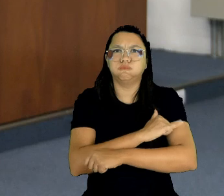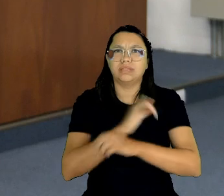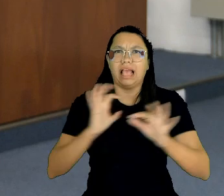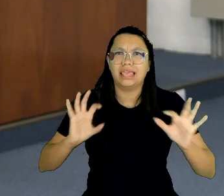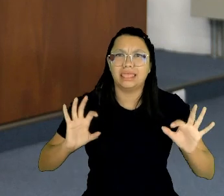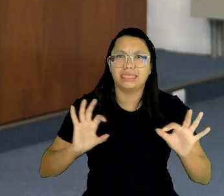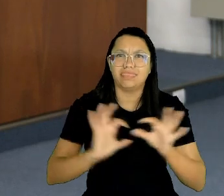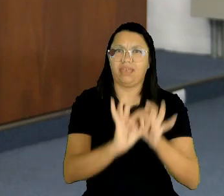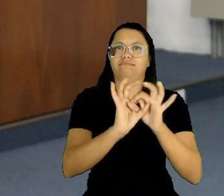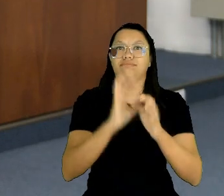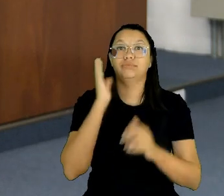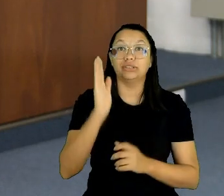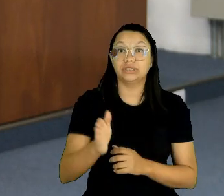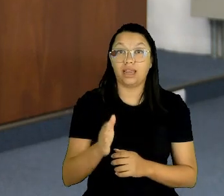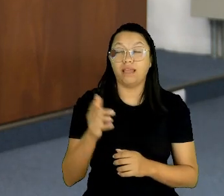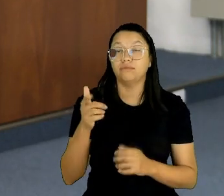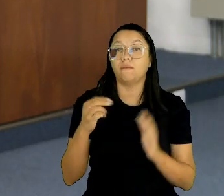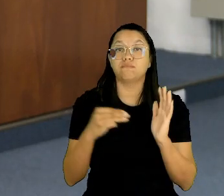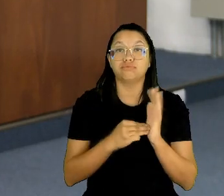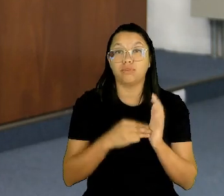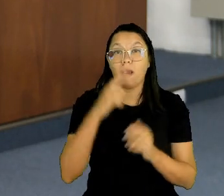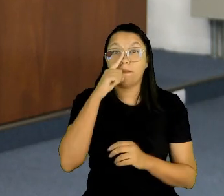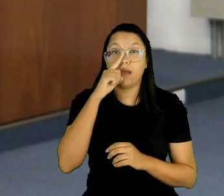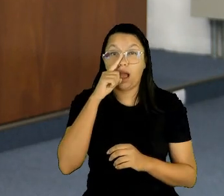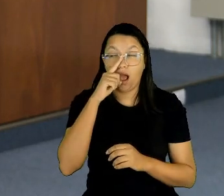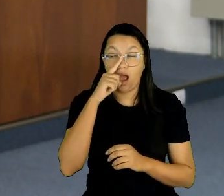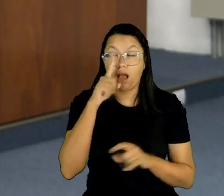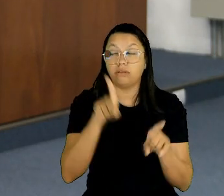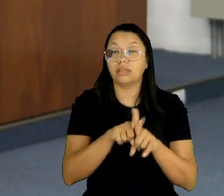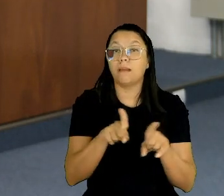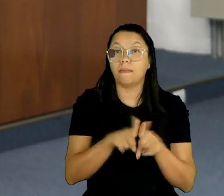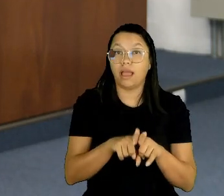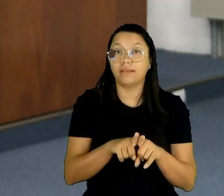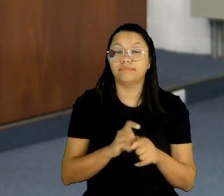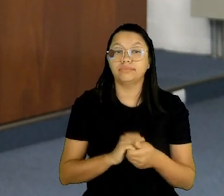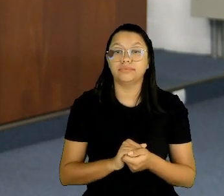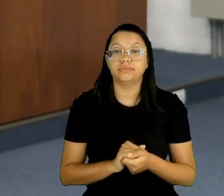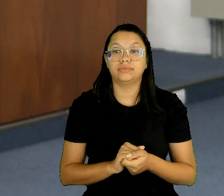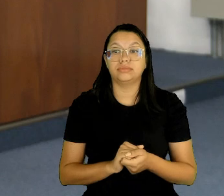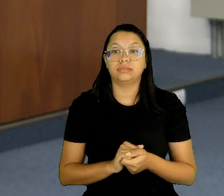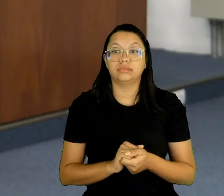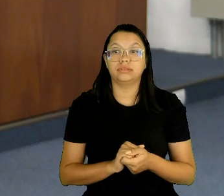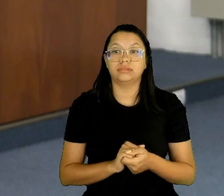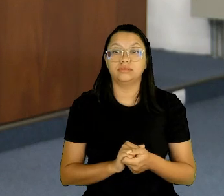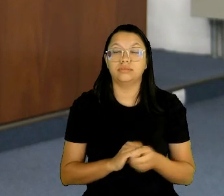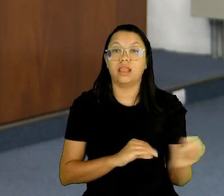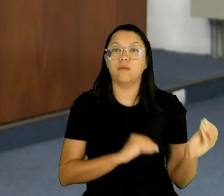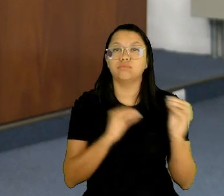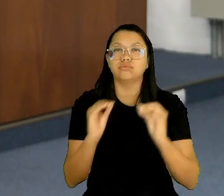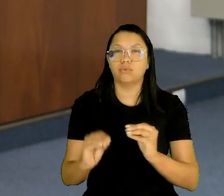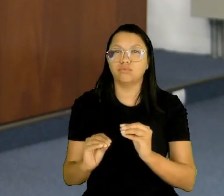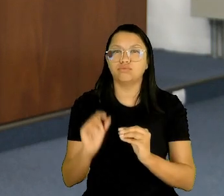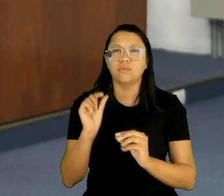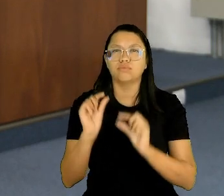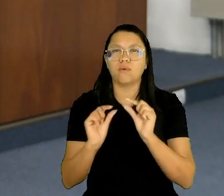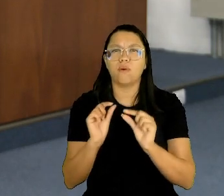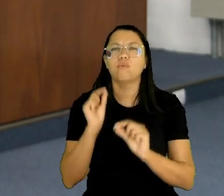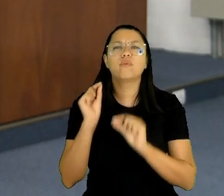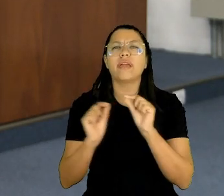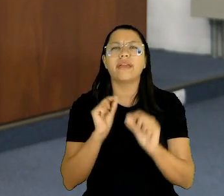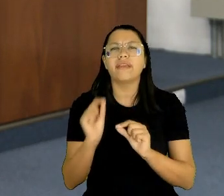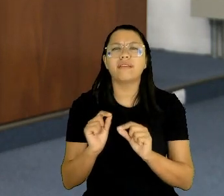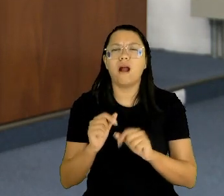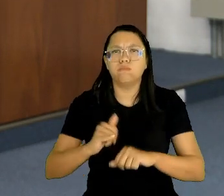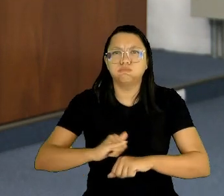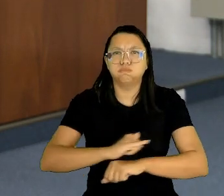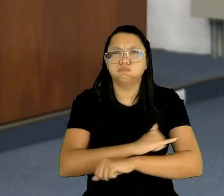obesidade está extremamente ligada aos outros fatores de risco, inclusive com o diabetes também, eu trouxe um pouquinho o